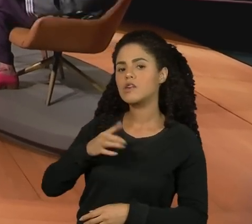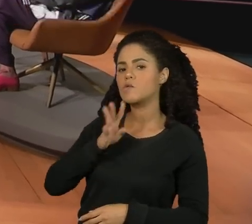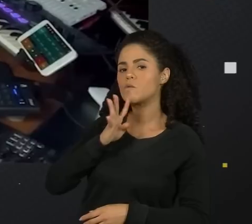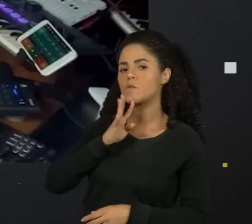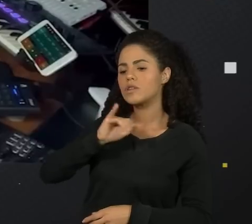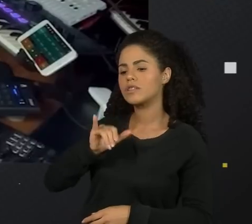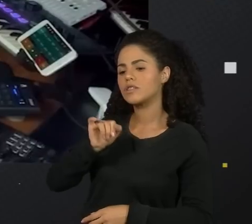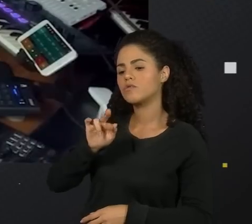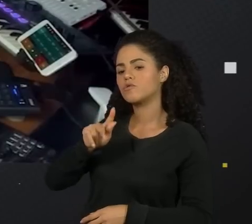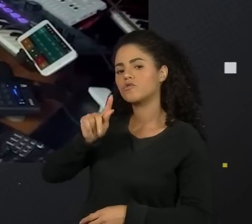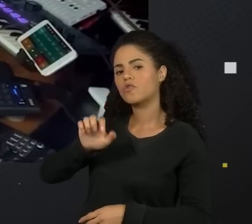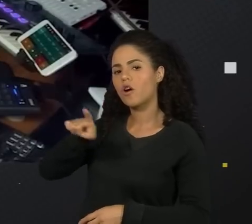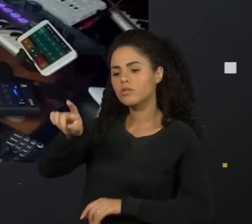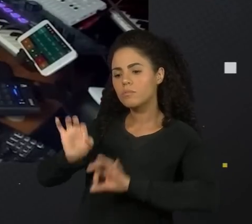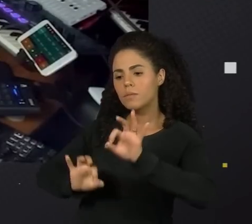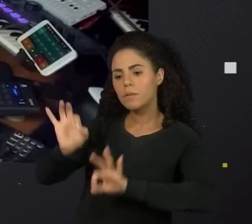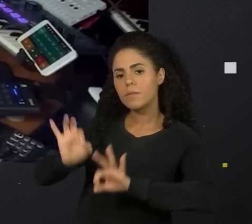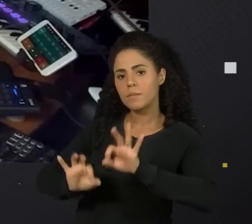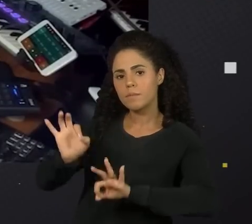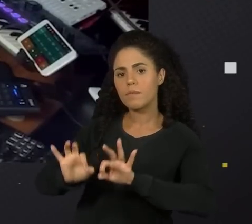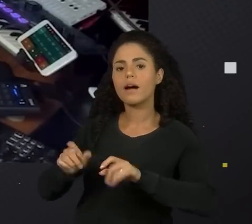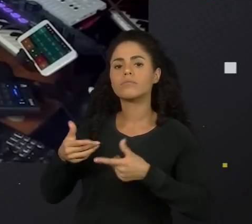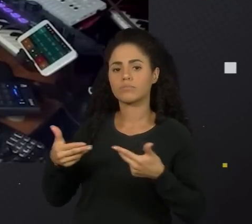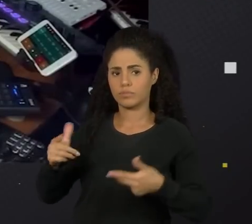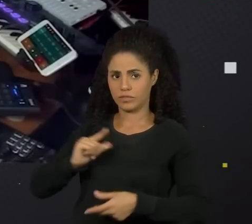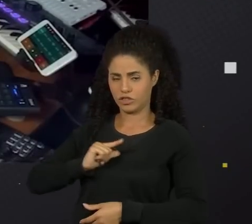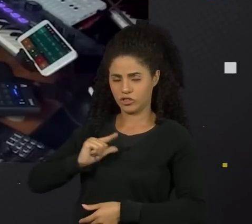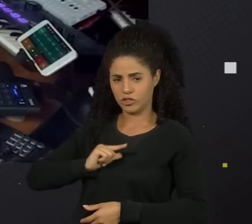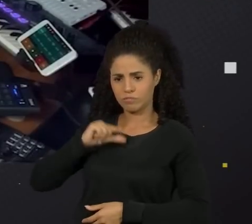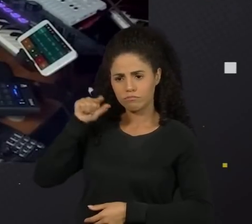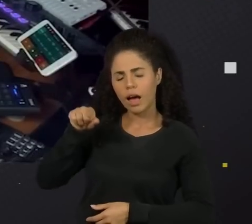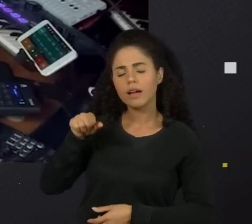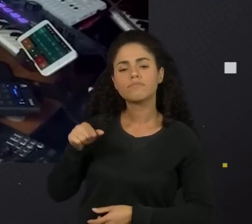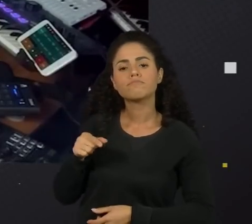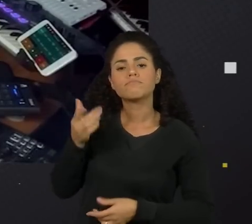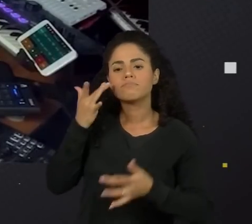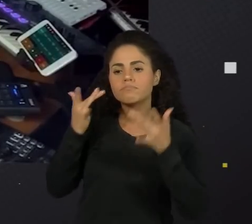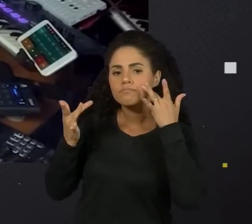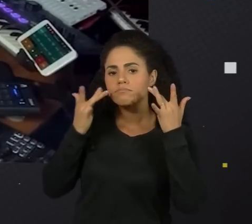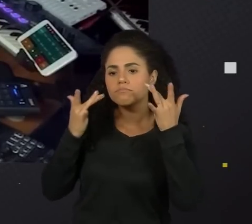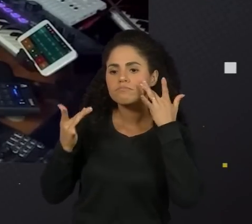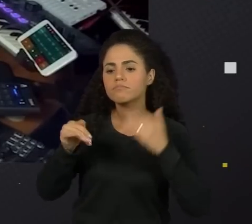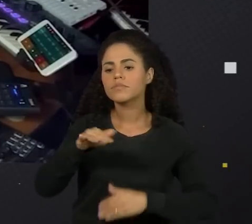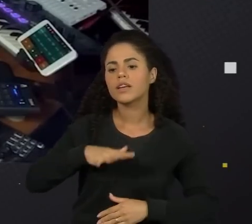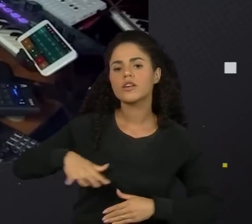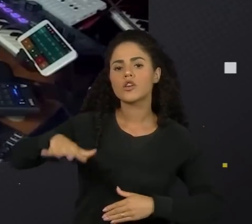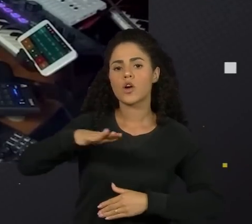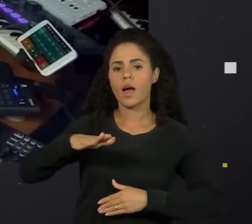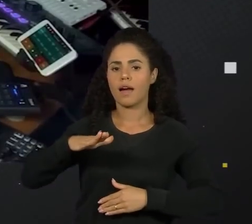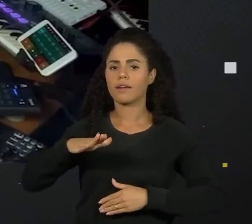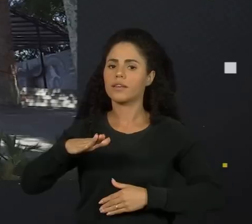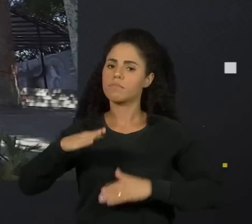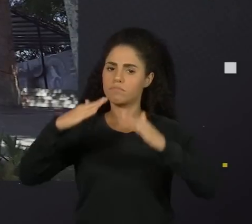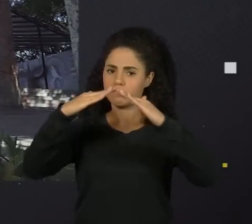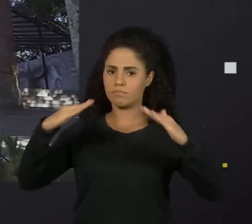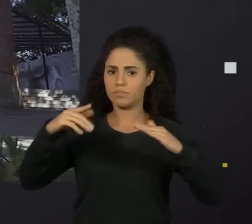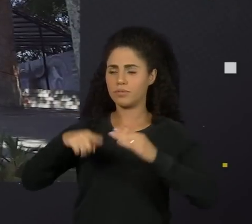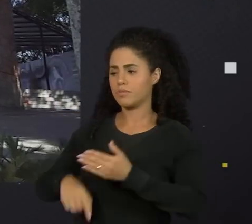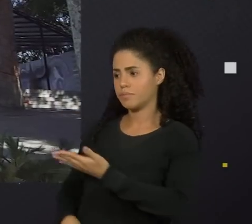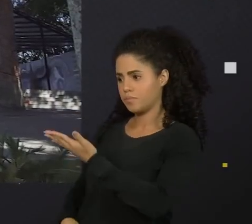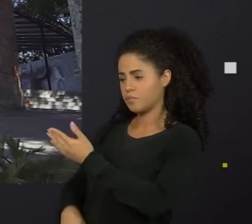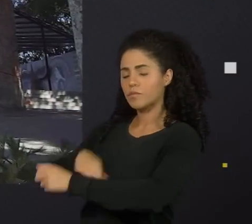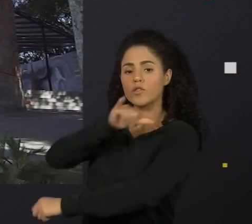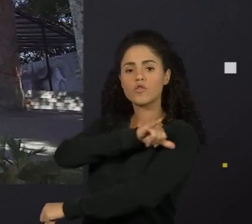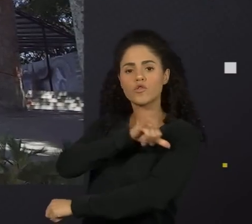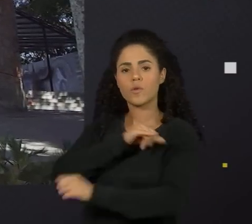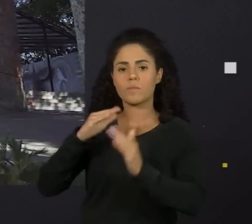numa montagem que ele fez do Inferno de Dante, no Parque das Ruínas, aqui no Rio de Janeiro, que é uma casa